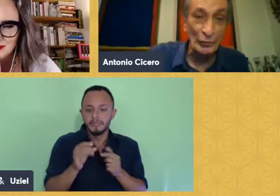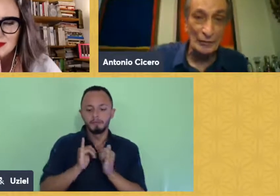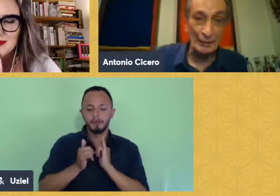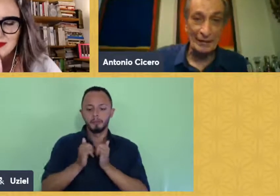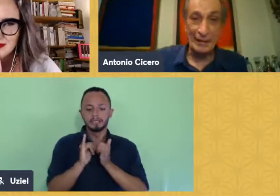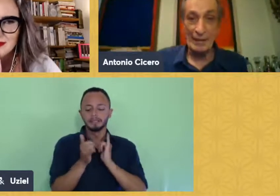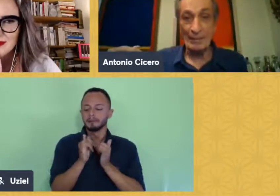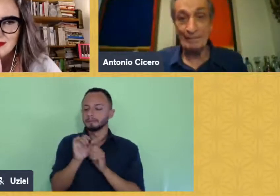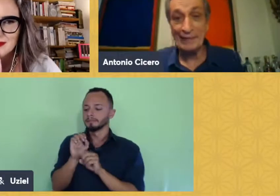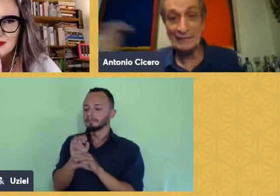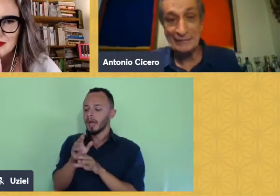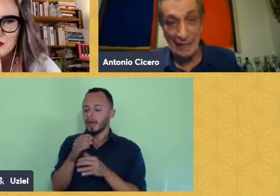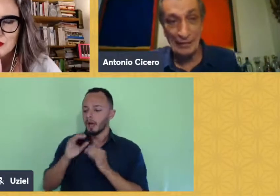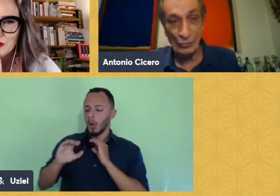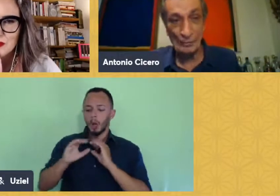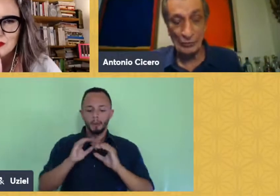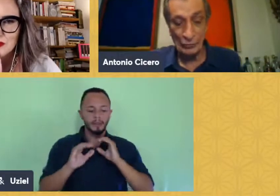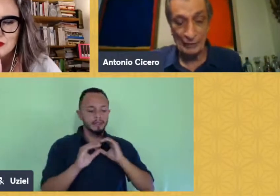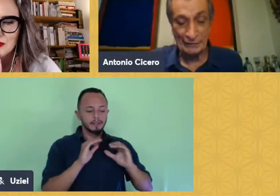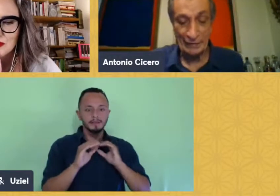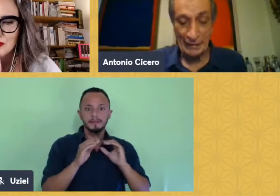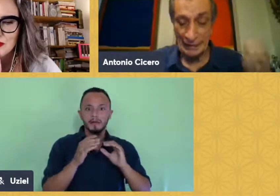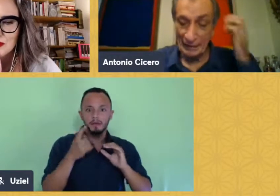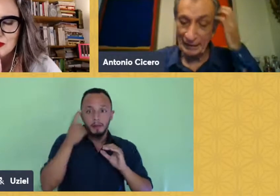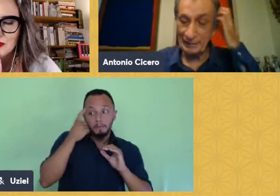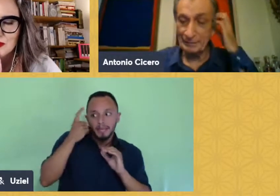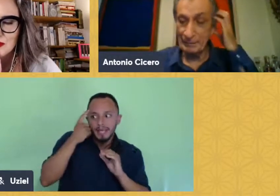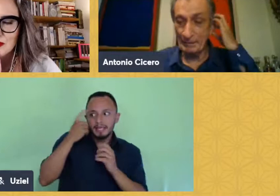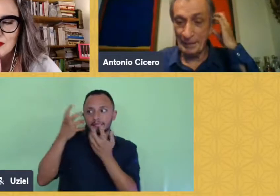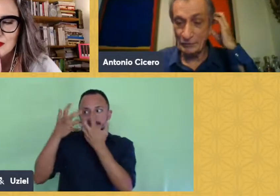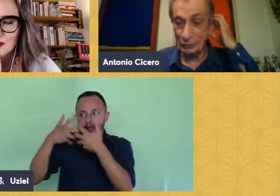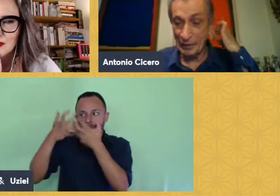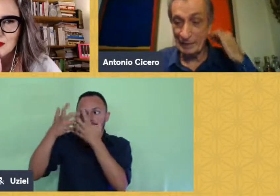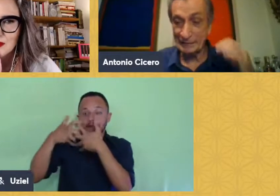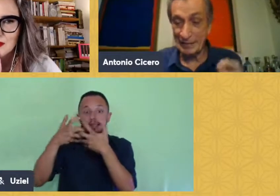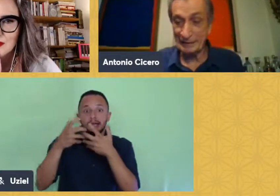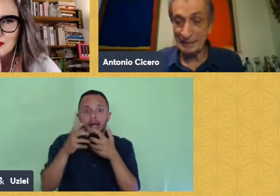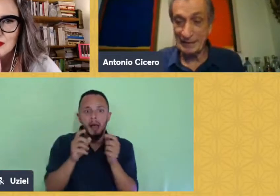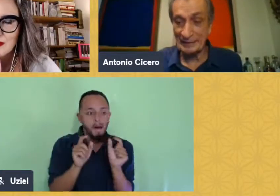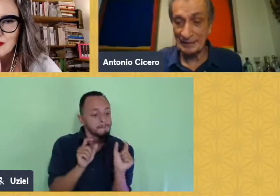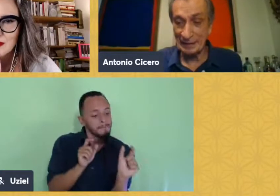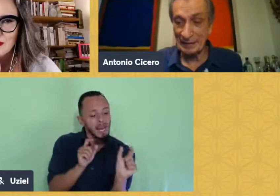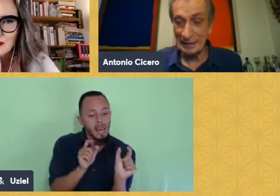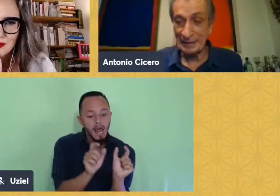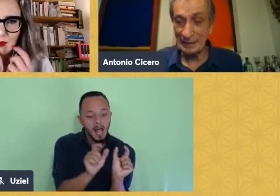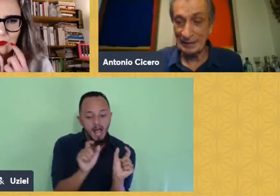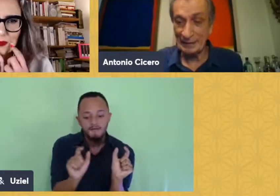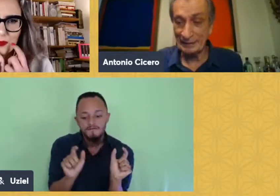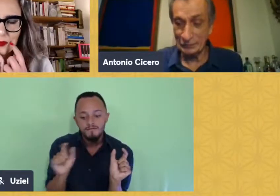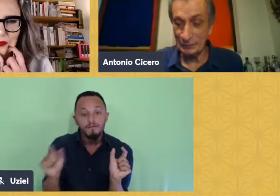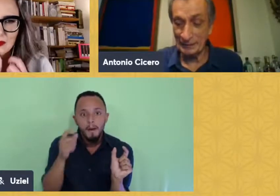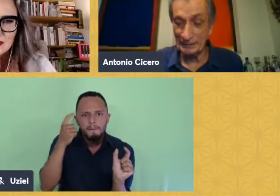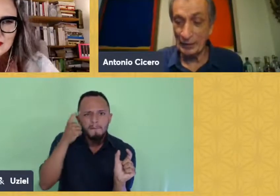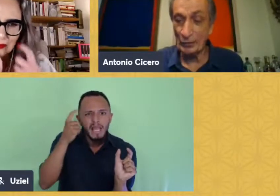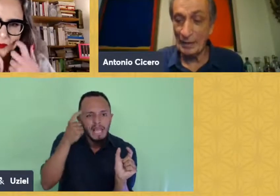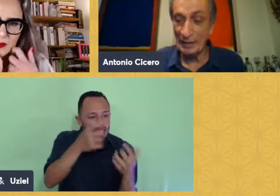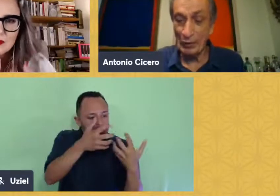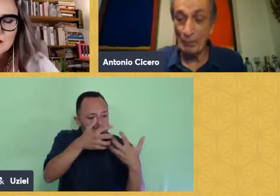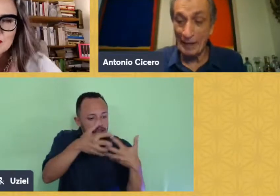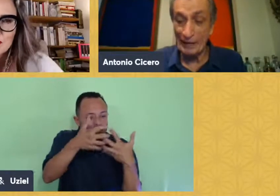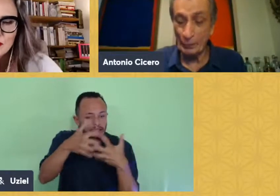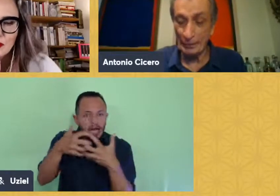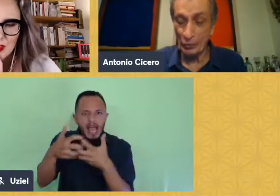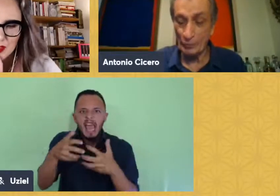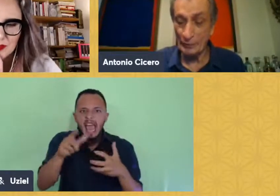alguma coisa, para pensar alguma coisa particular, ela é instrumental, ela é